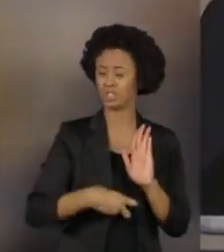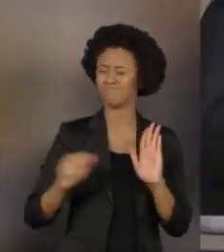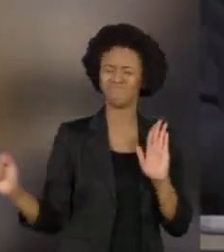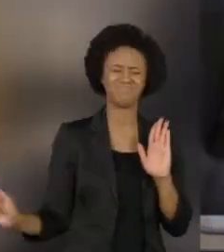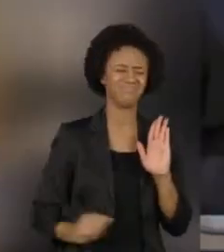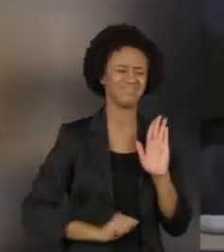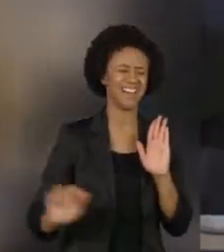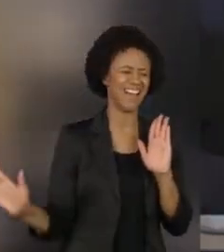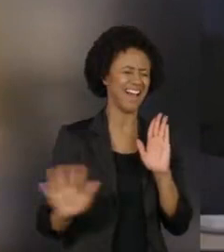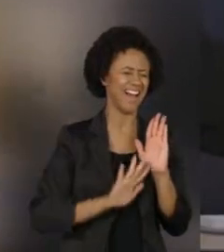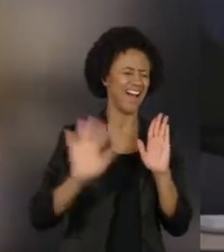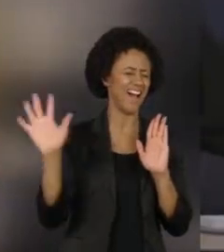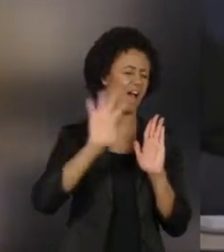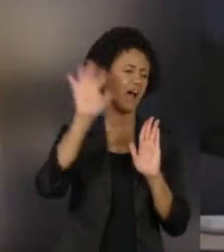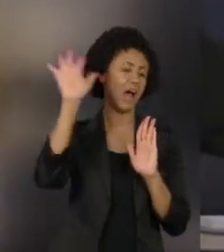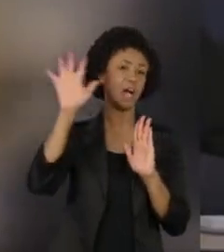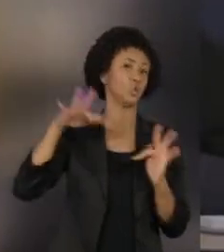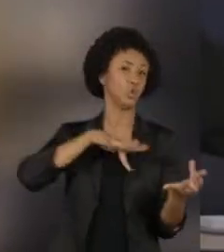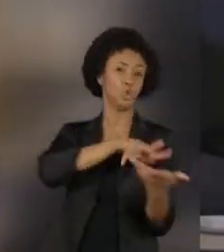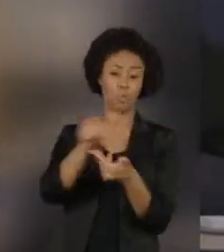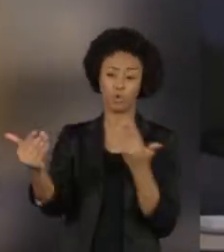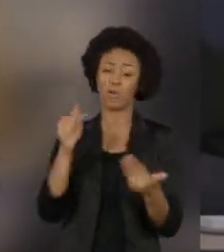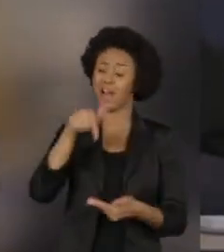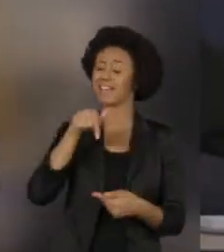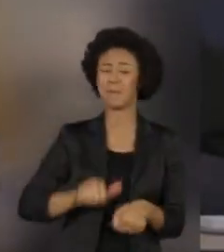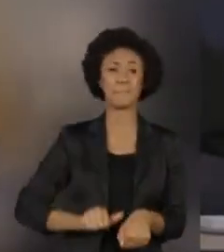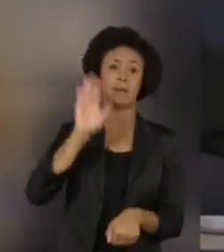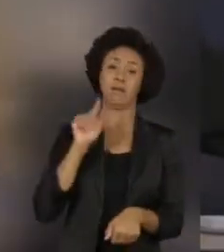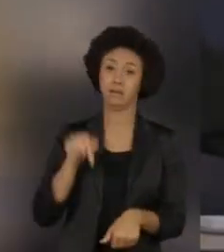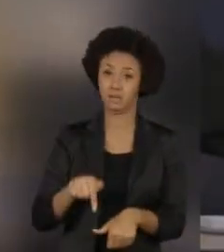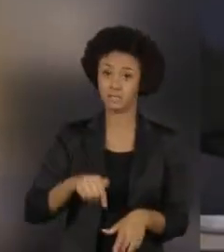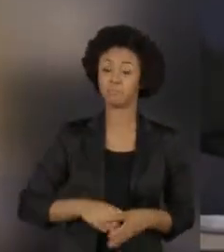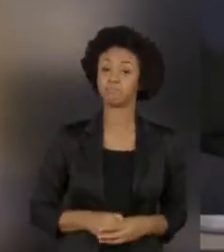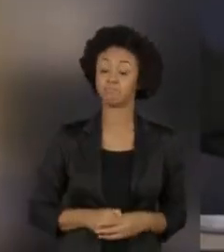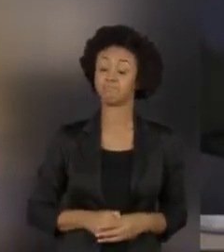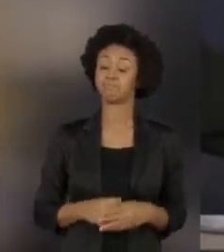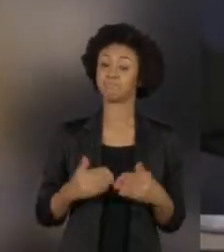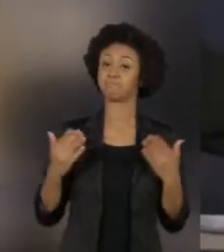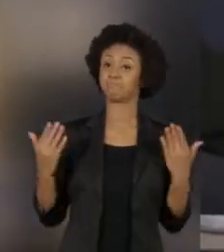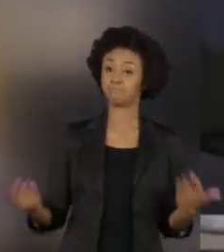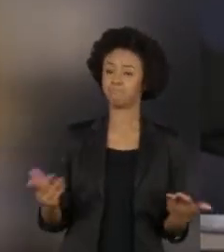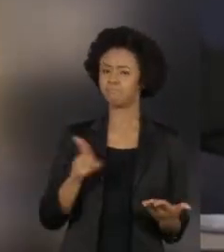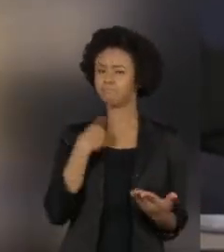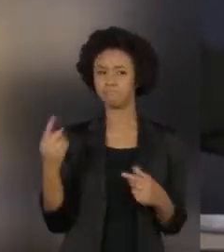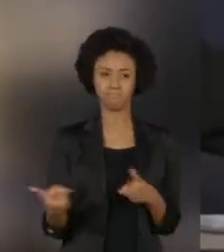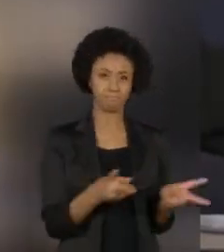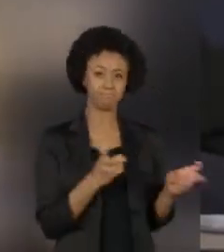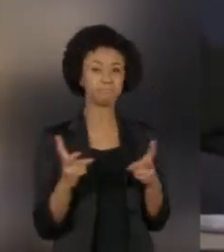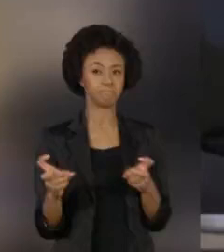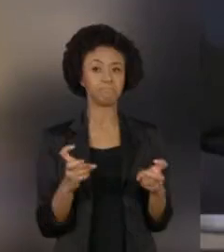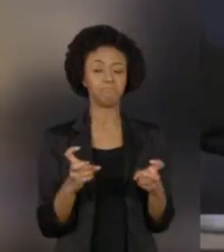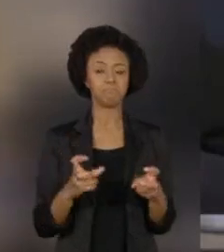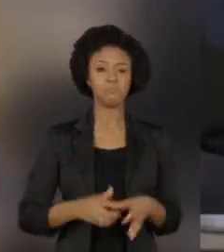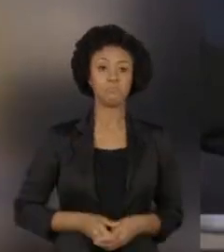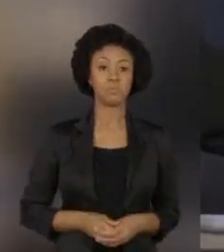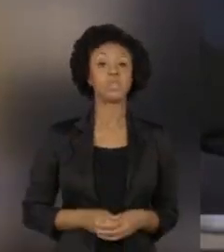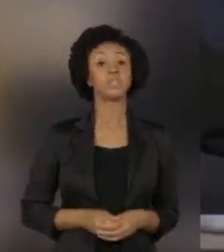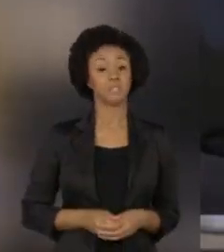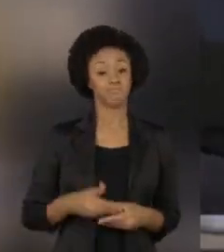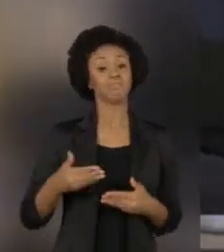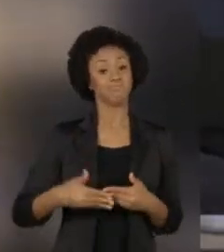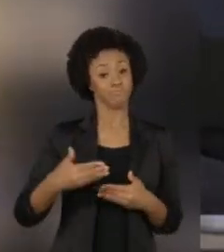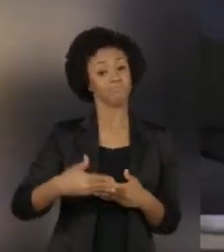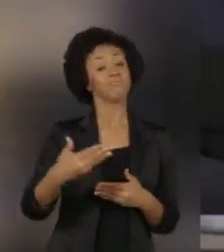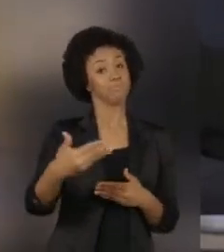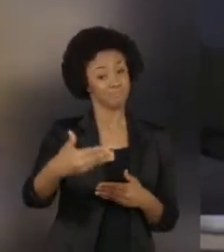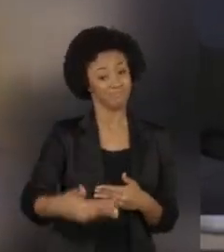exorbitante, é uma das mais caras do mundo. E o que a gente está vendo agora é que vem mais